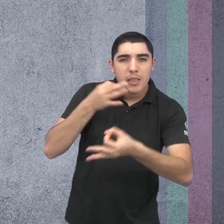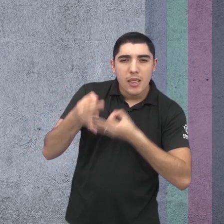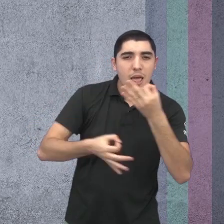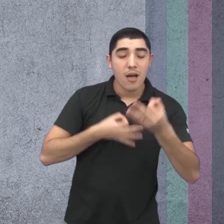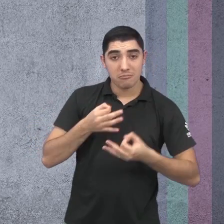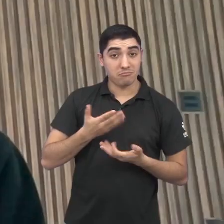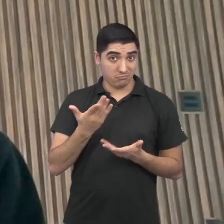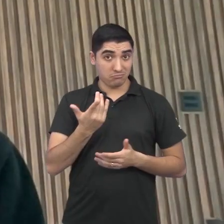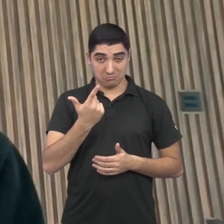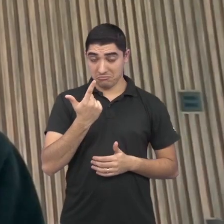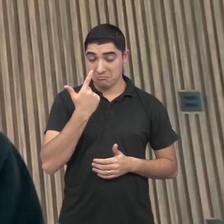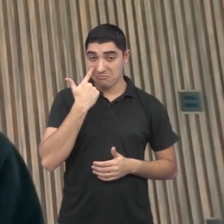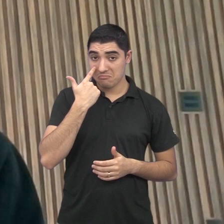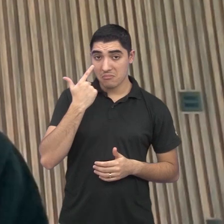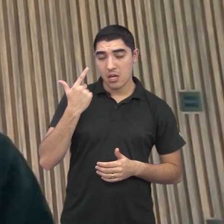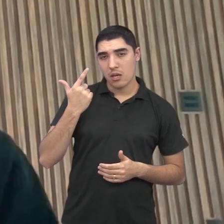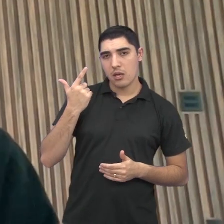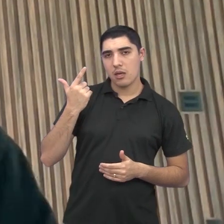que